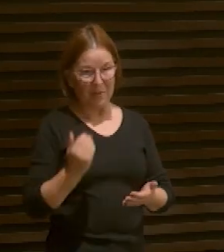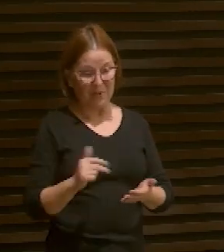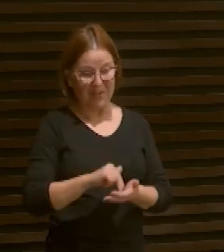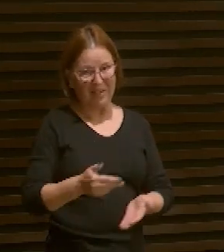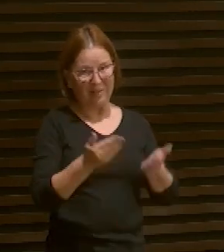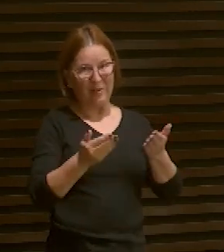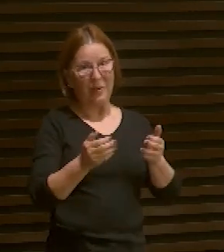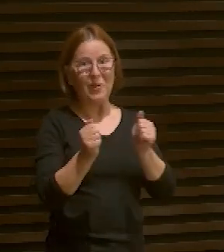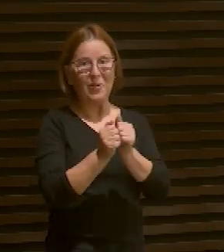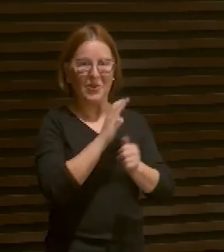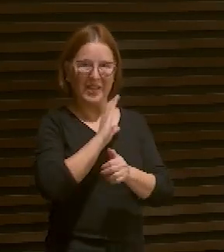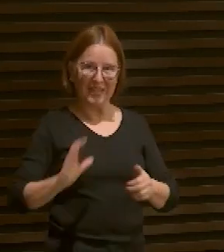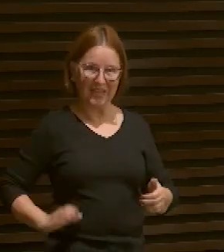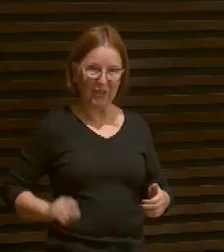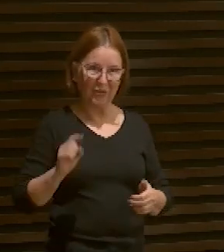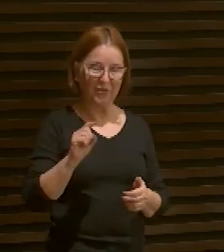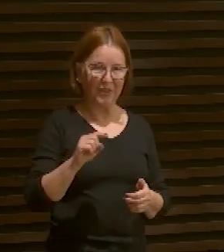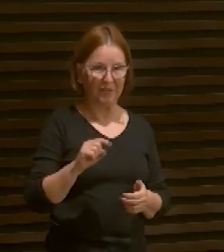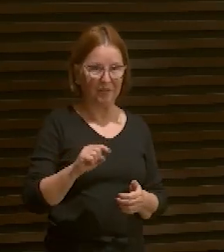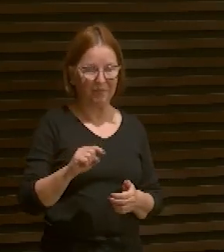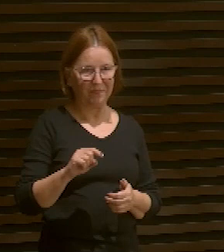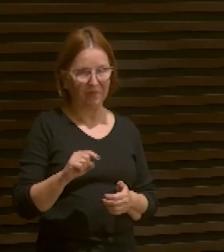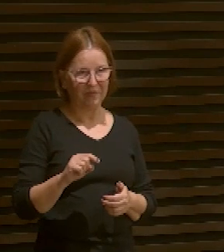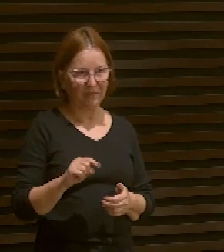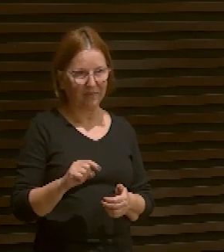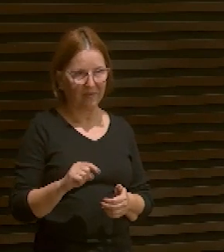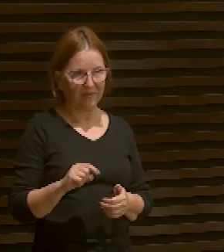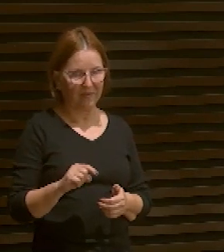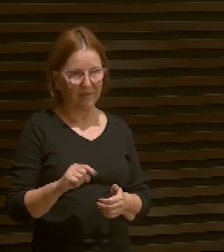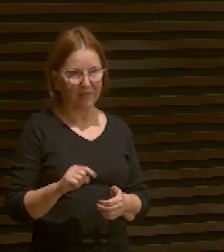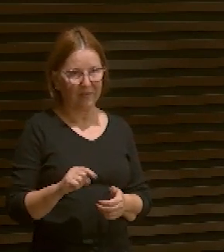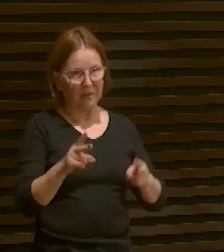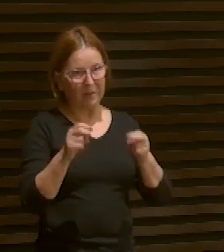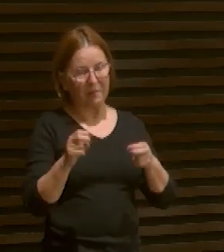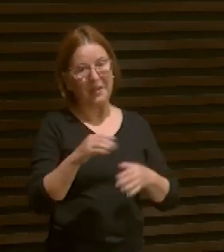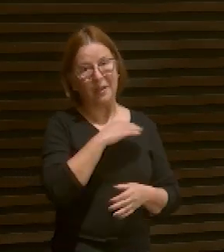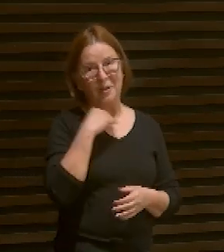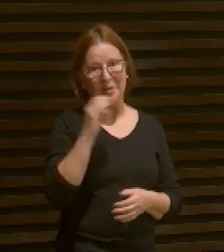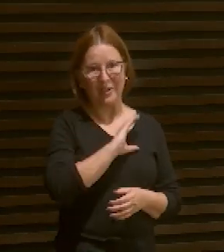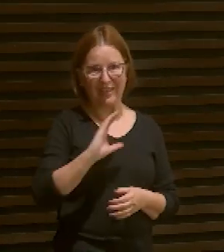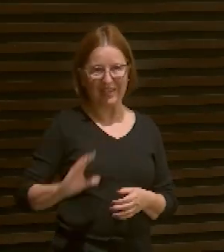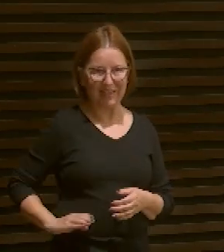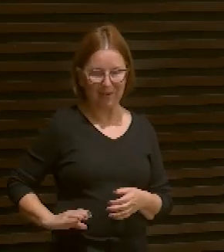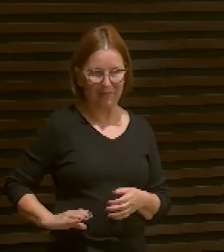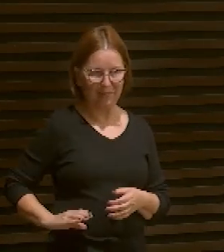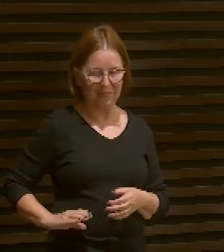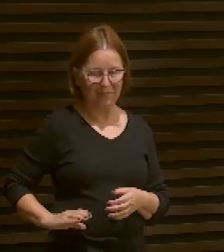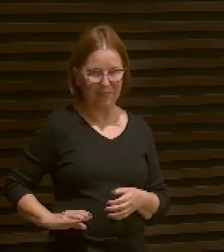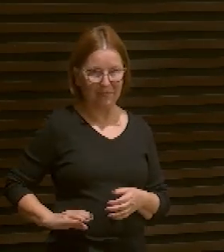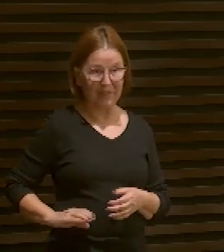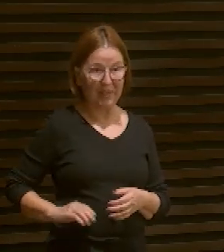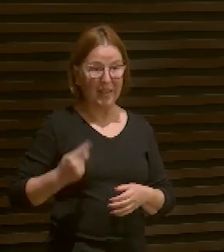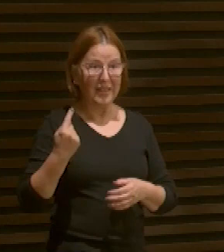Cristo, você vai crer que na morte de Cristo, o seu velho eu, a